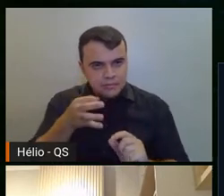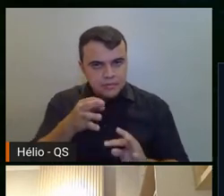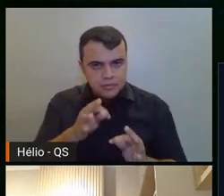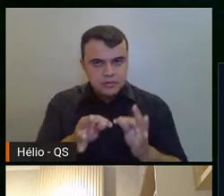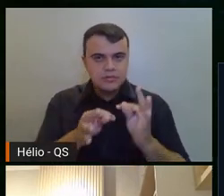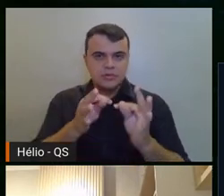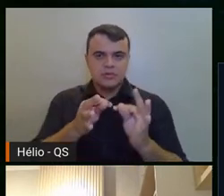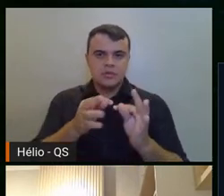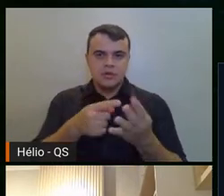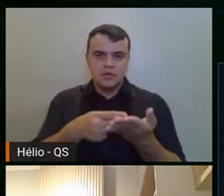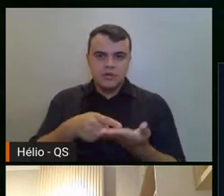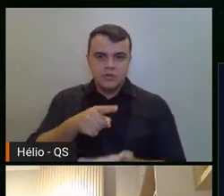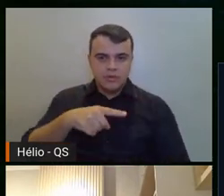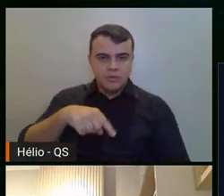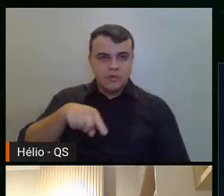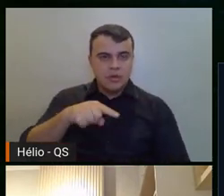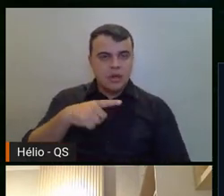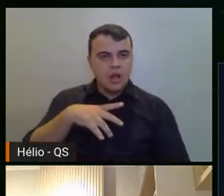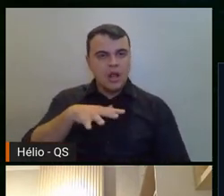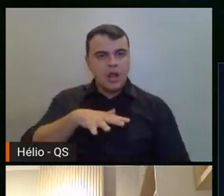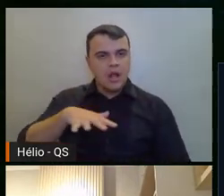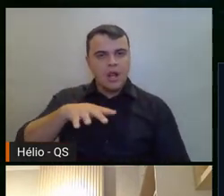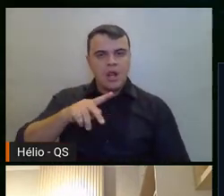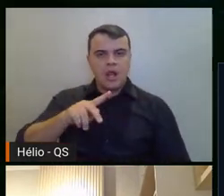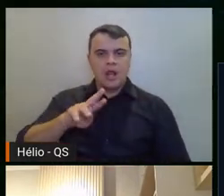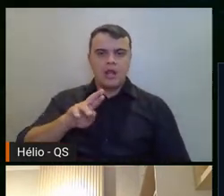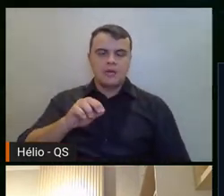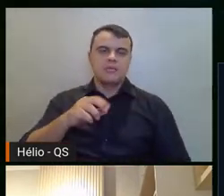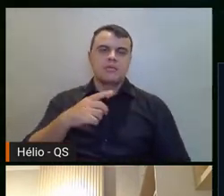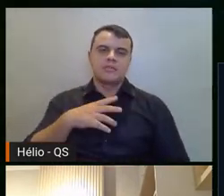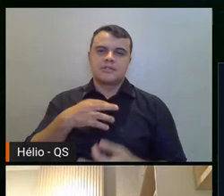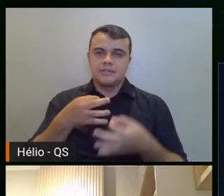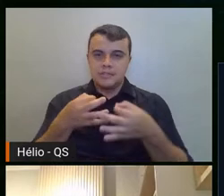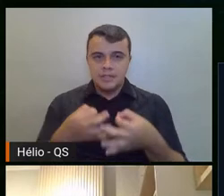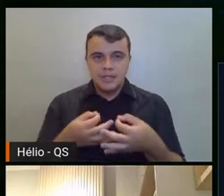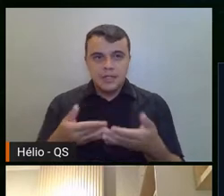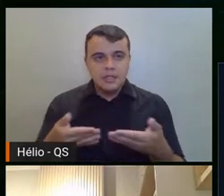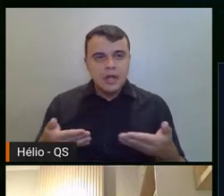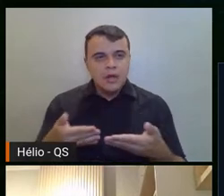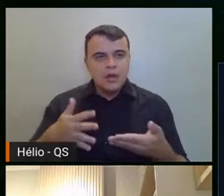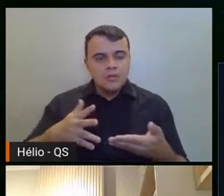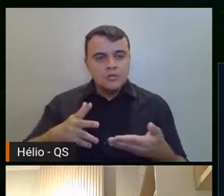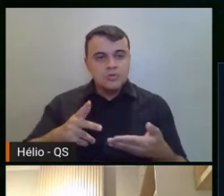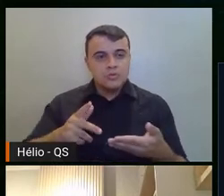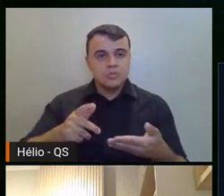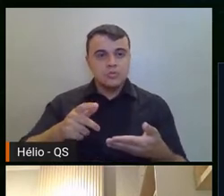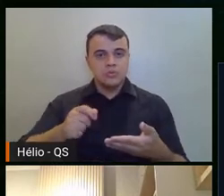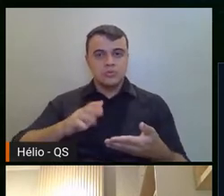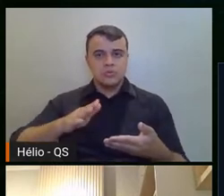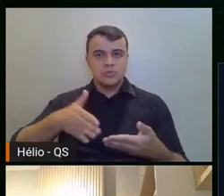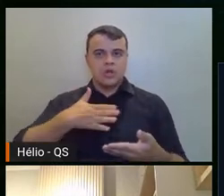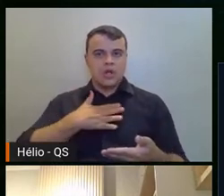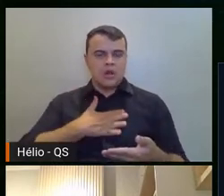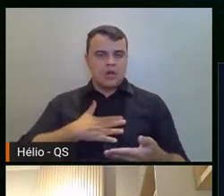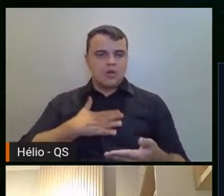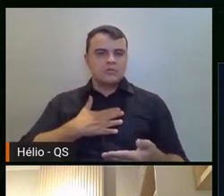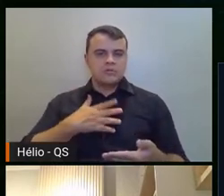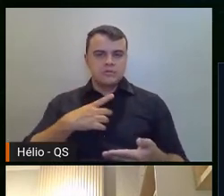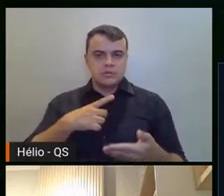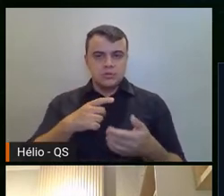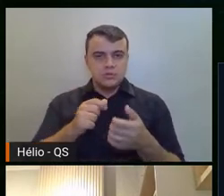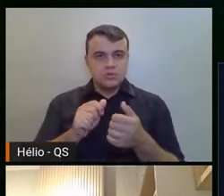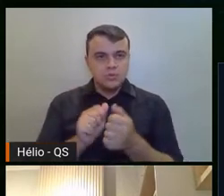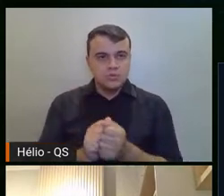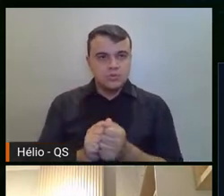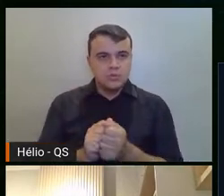convido vocês também a conhecer a área aí do pro aí porque tenho certeza que tem todos os conteúdos que vocês já gostam eles estão ali dentro ainda